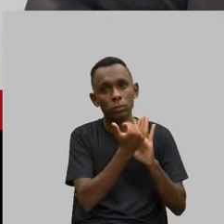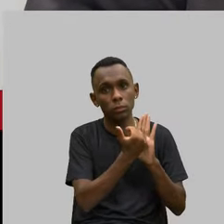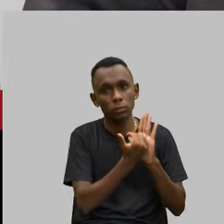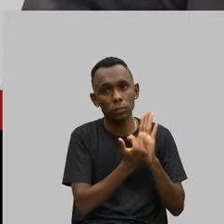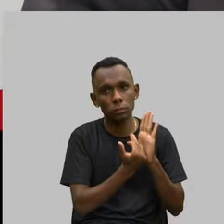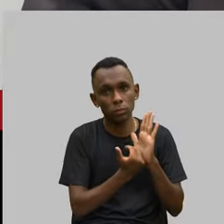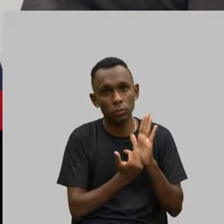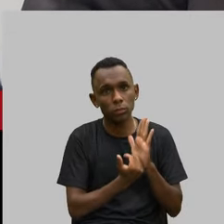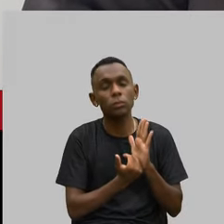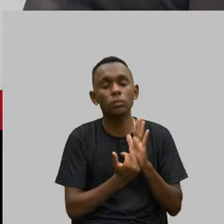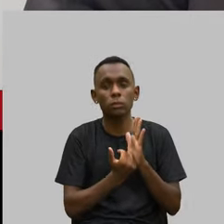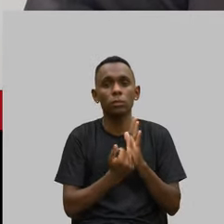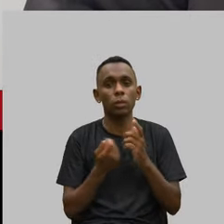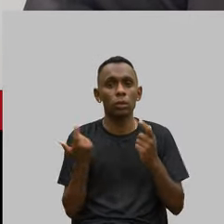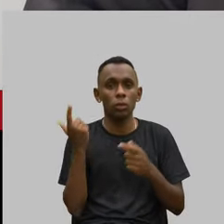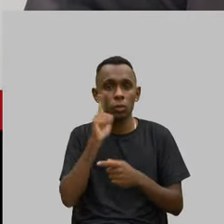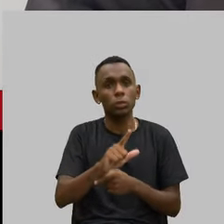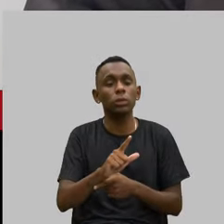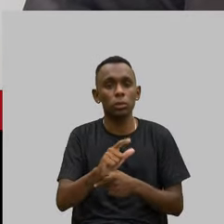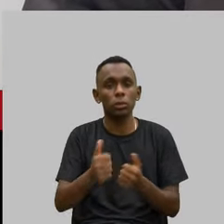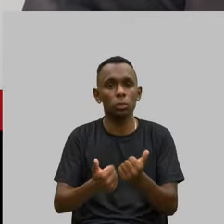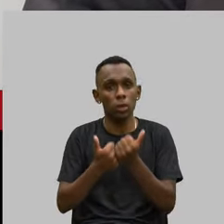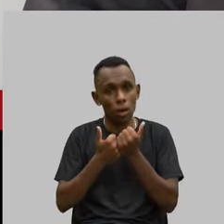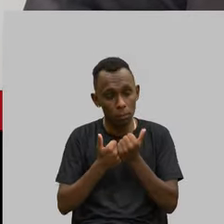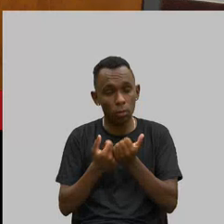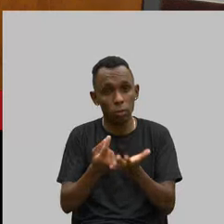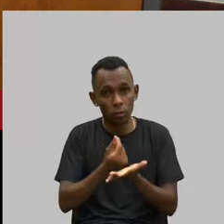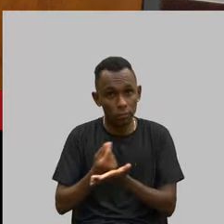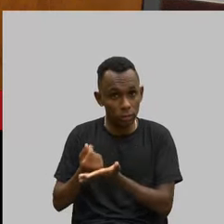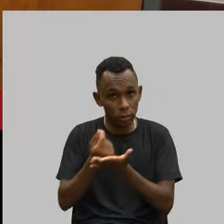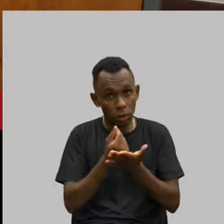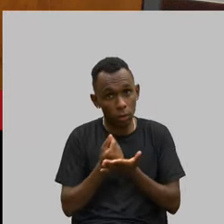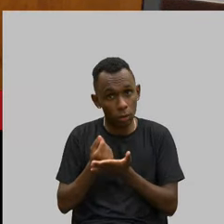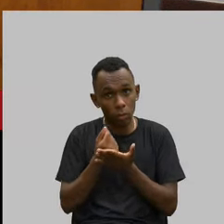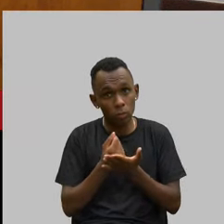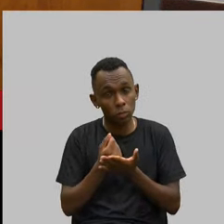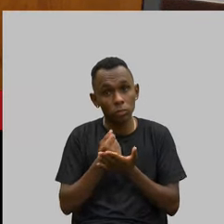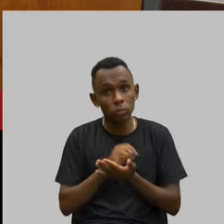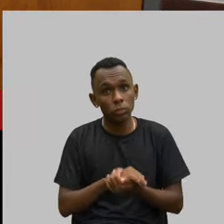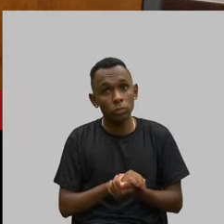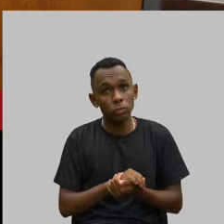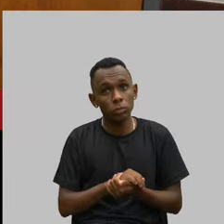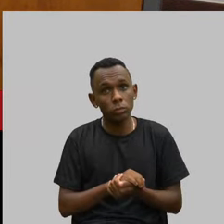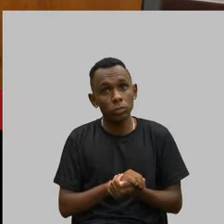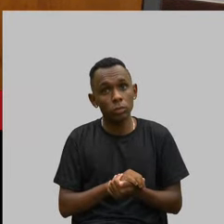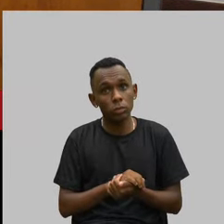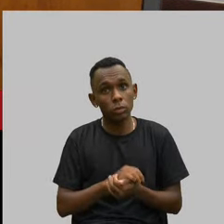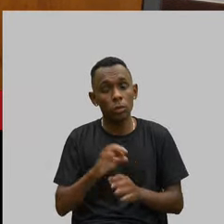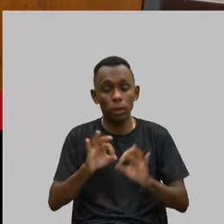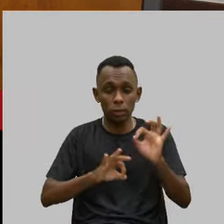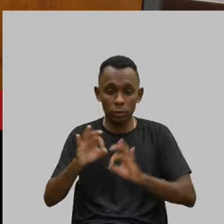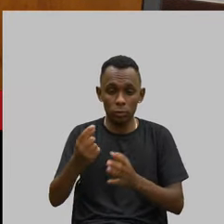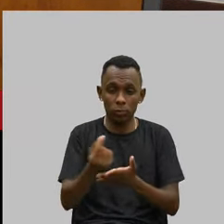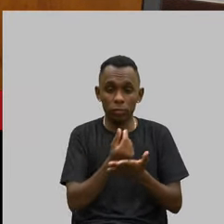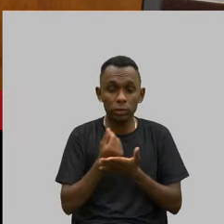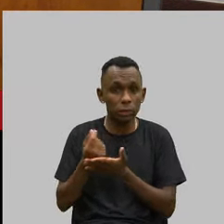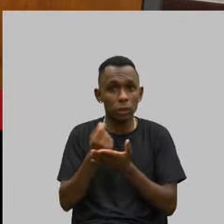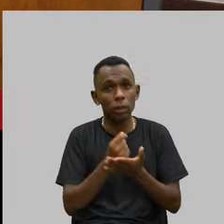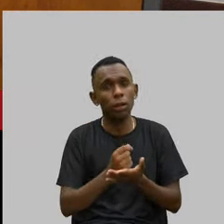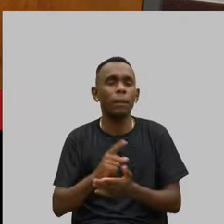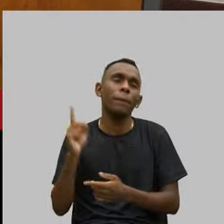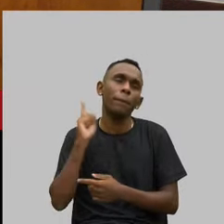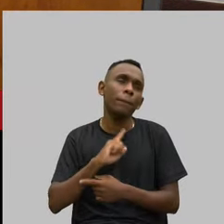do regime de recuperação fiscal e consequentemente aquilo que deve ser cumprido Minas fez uma série de infringência